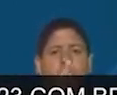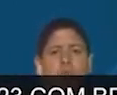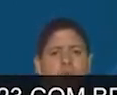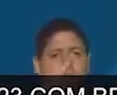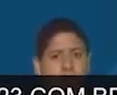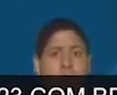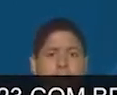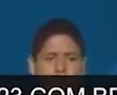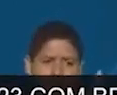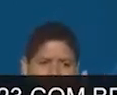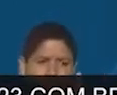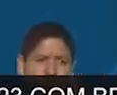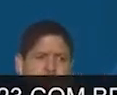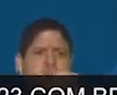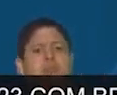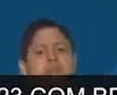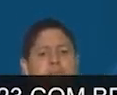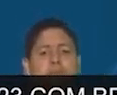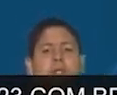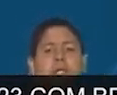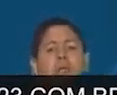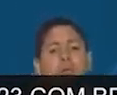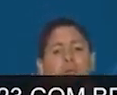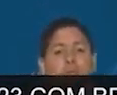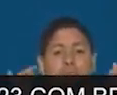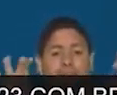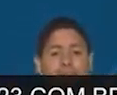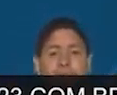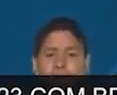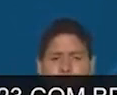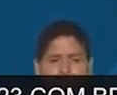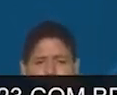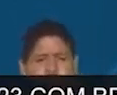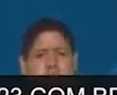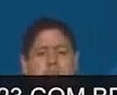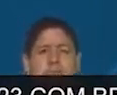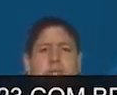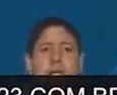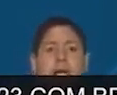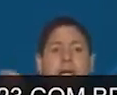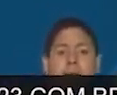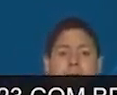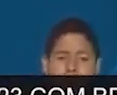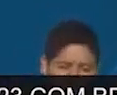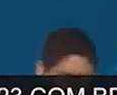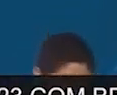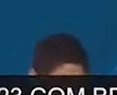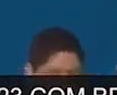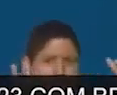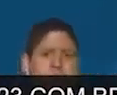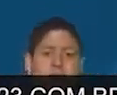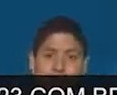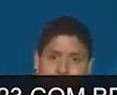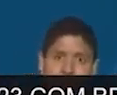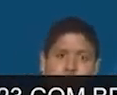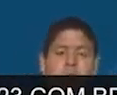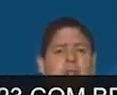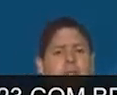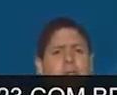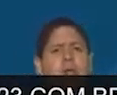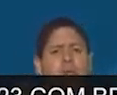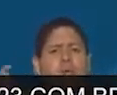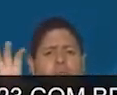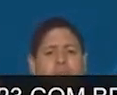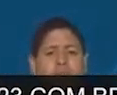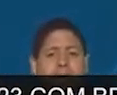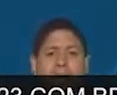água subiu bastante. Este condomínio de luxo ficou alagado. Os carros ficaram cheios de água. Em outros pontos, a